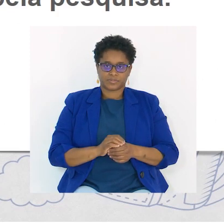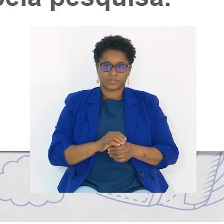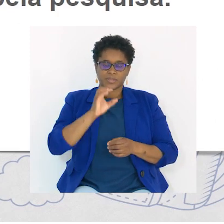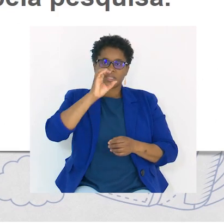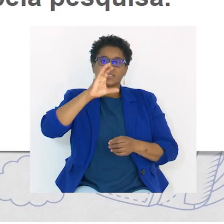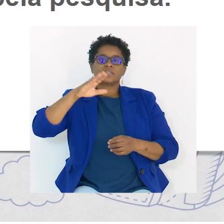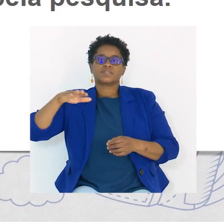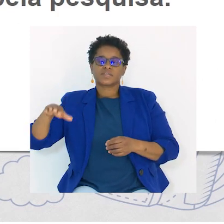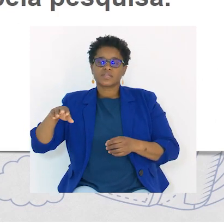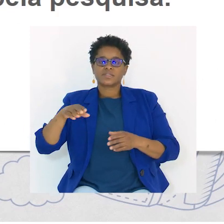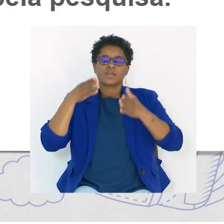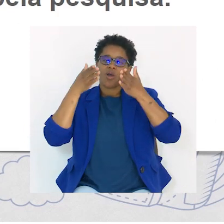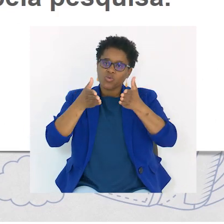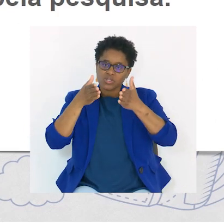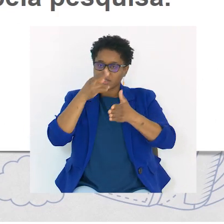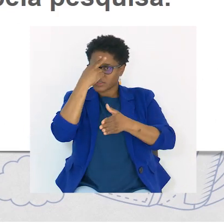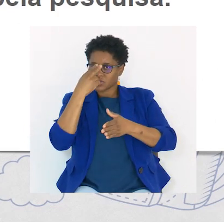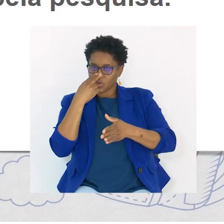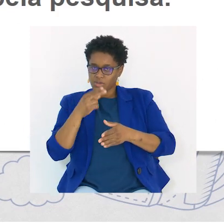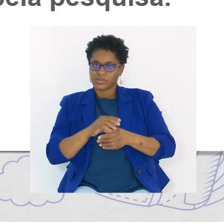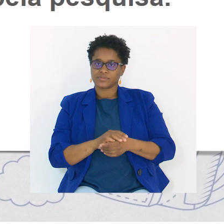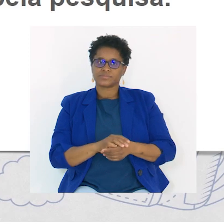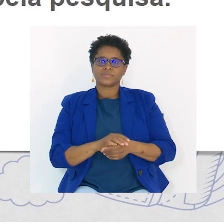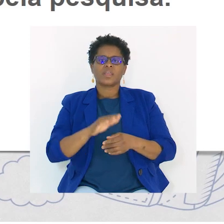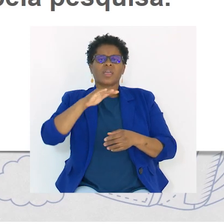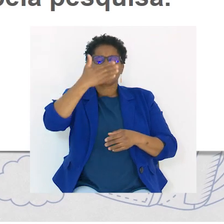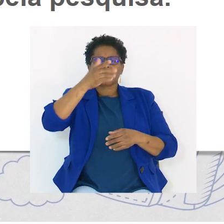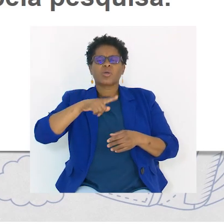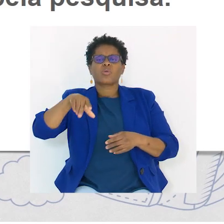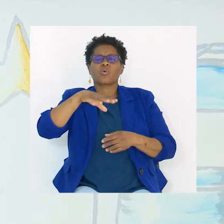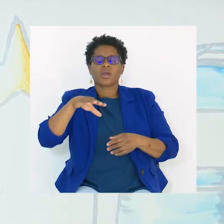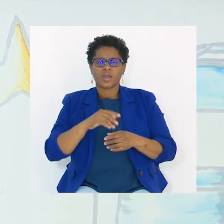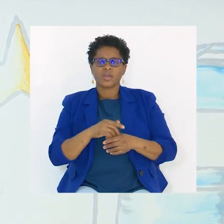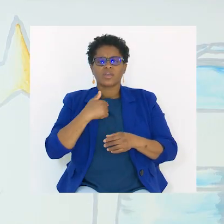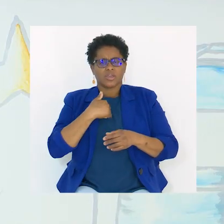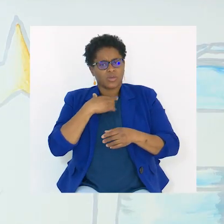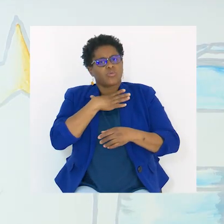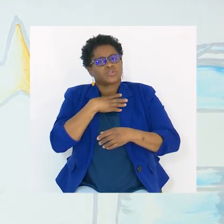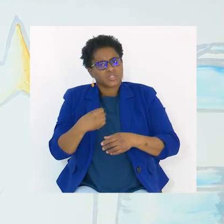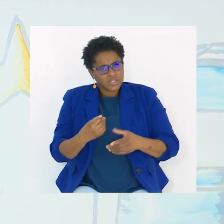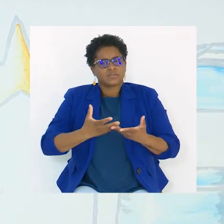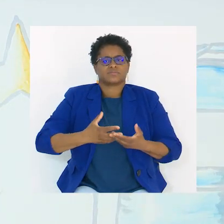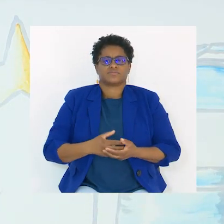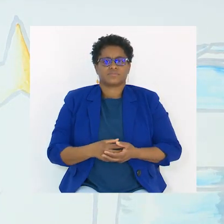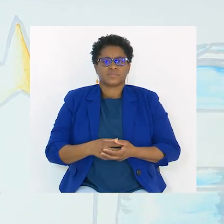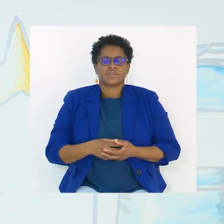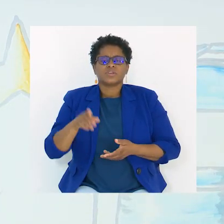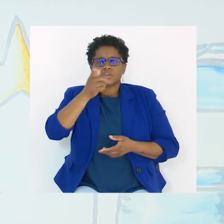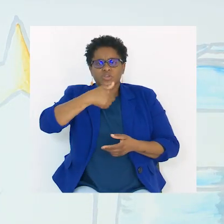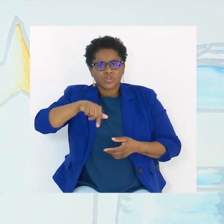ciências auxiliares da história. Em primeiro lugar, gostaria que